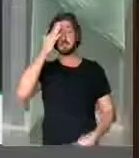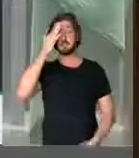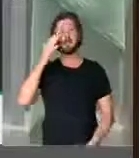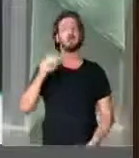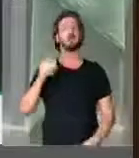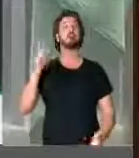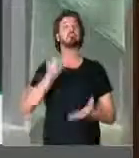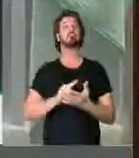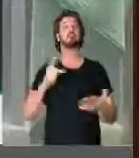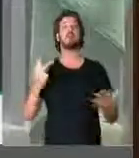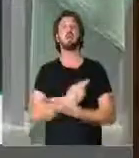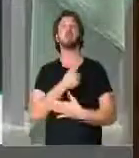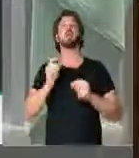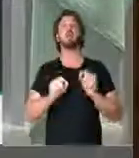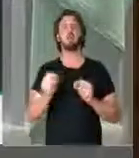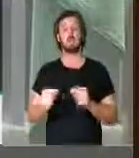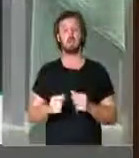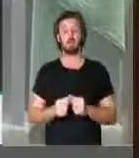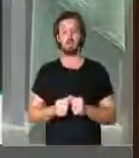fato aconteceu.